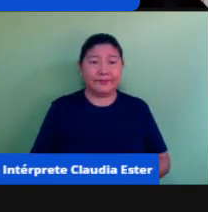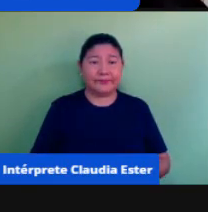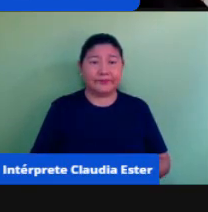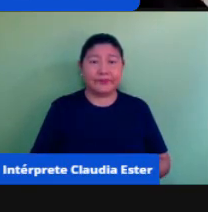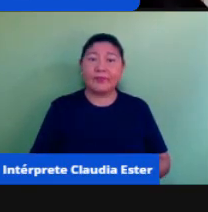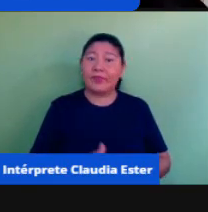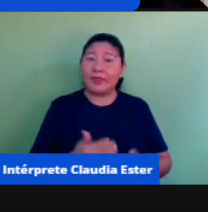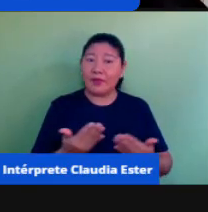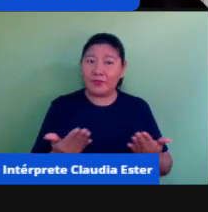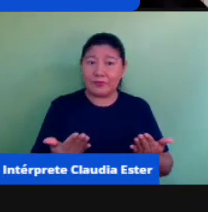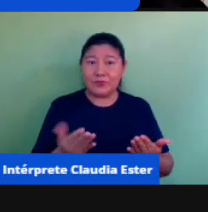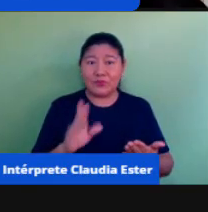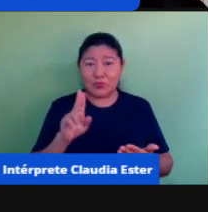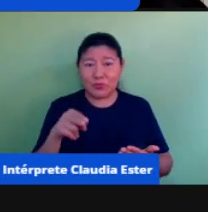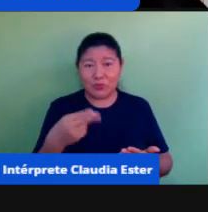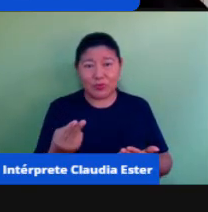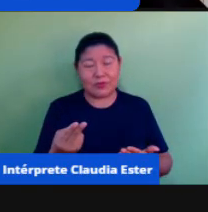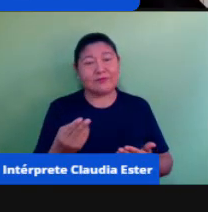Então é isso.